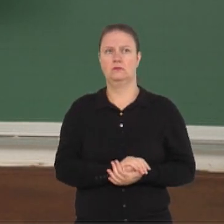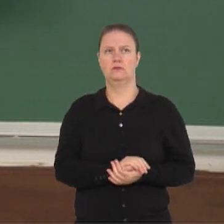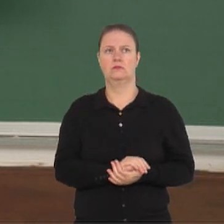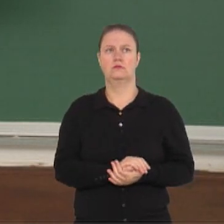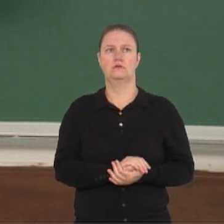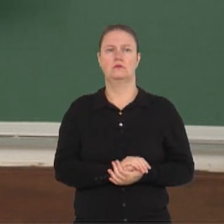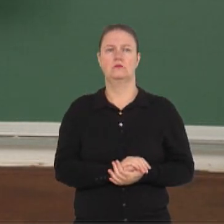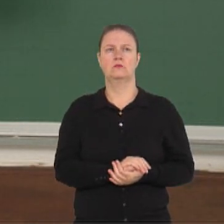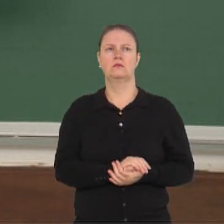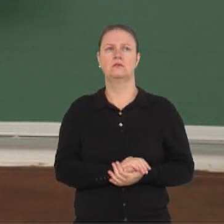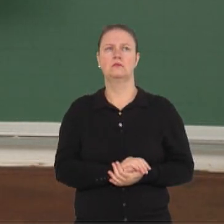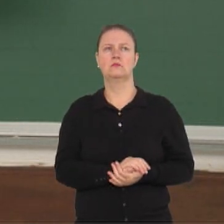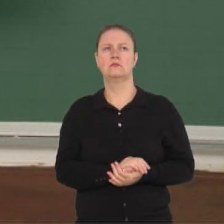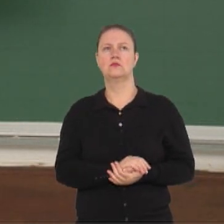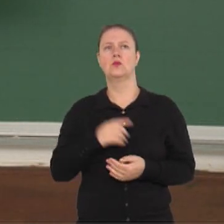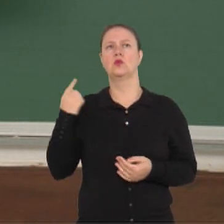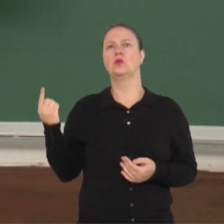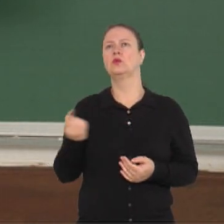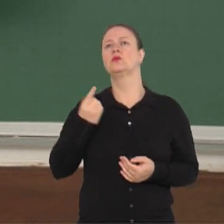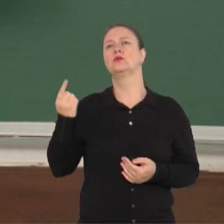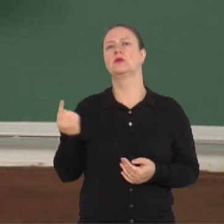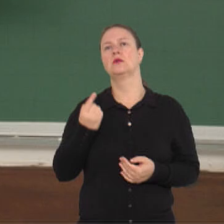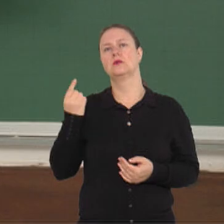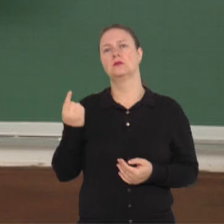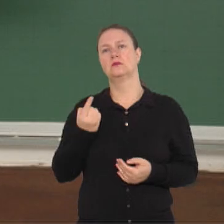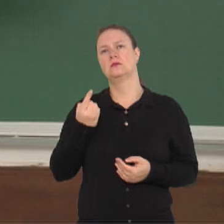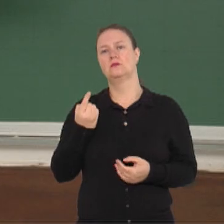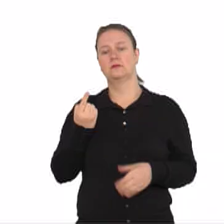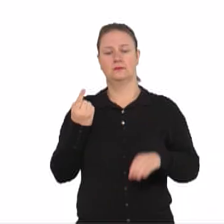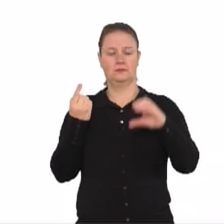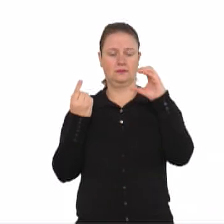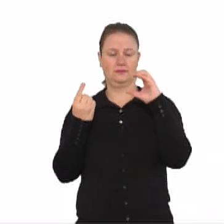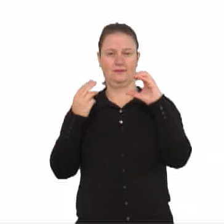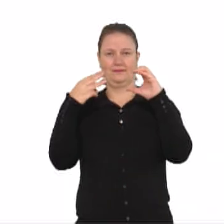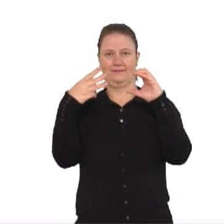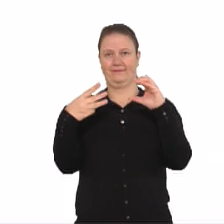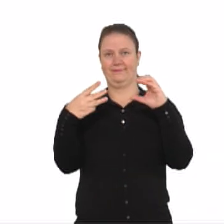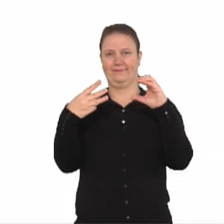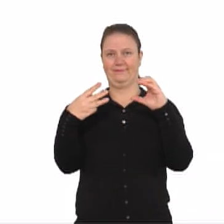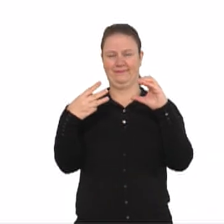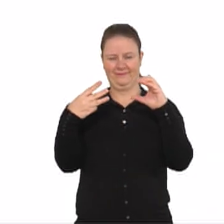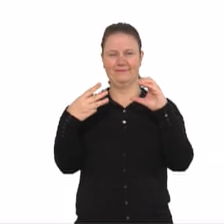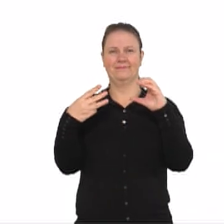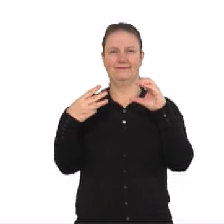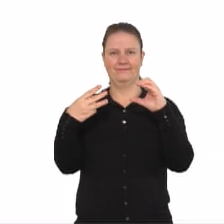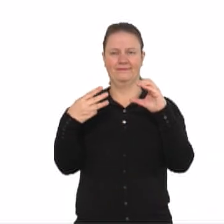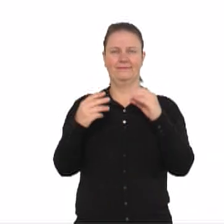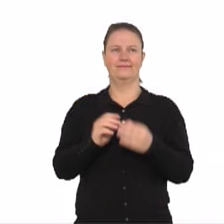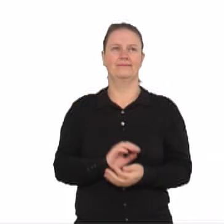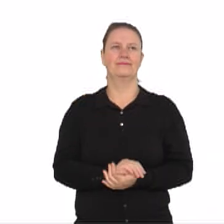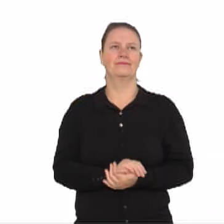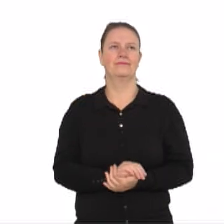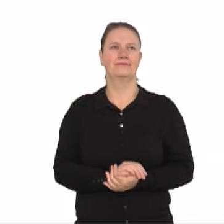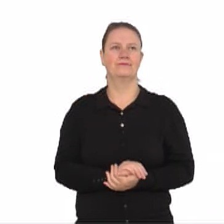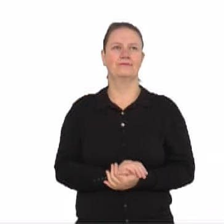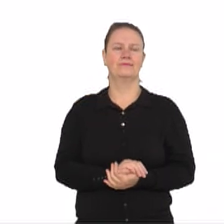zero. E o termo independente aqui, o 3, C igual a 3, termo independente.